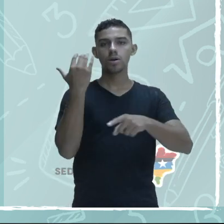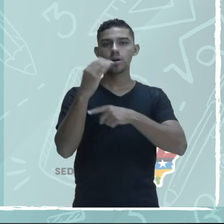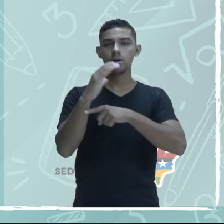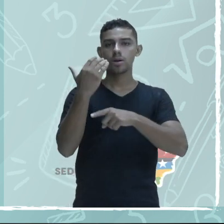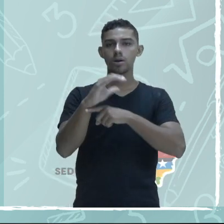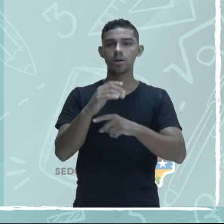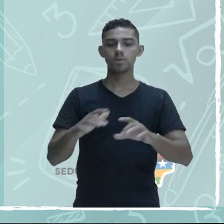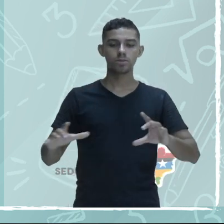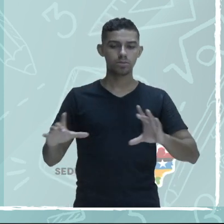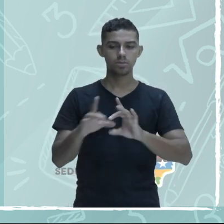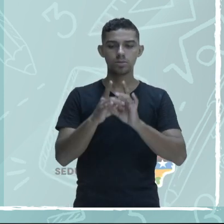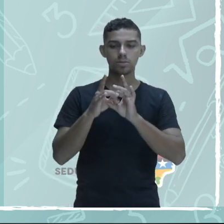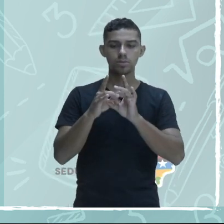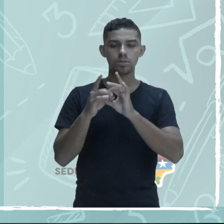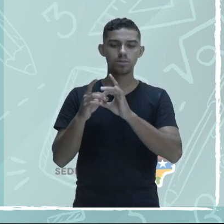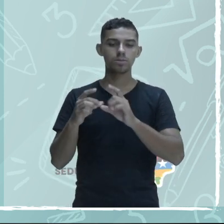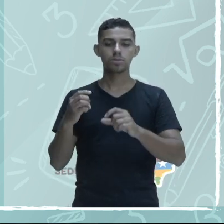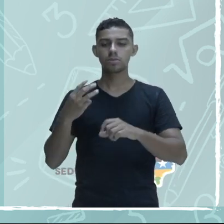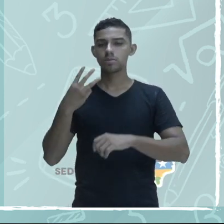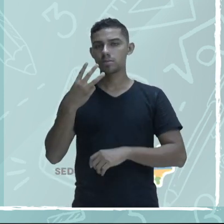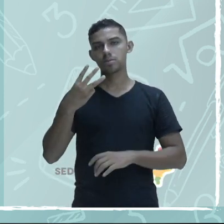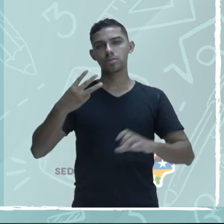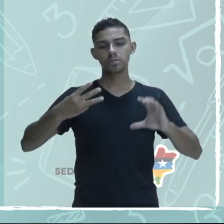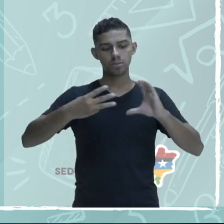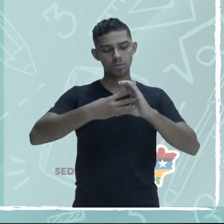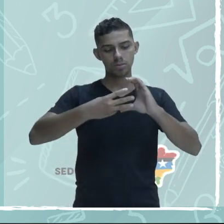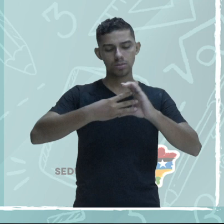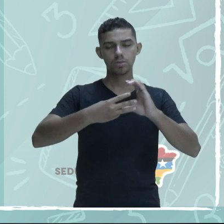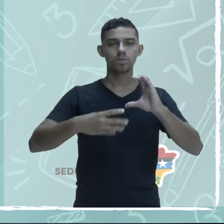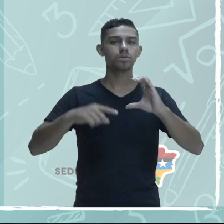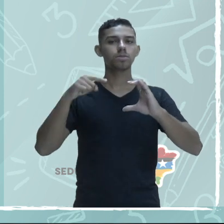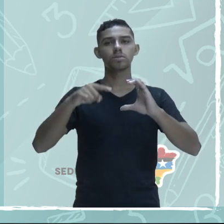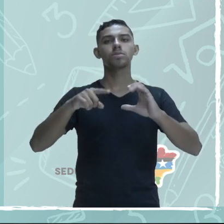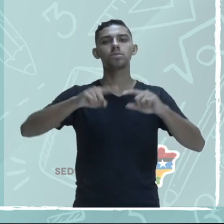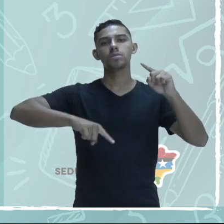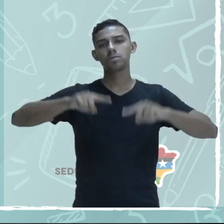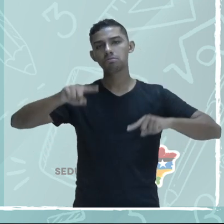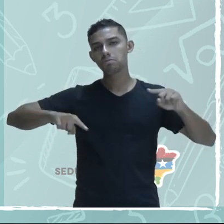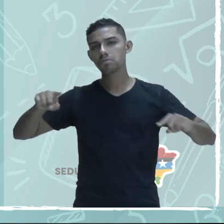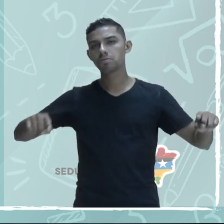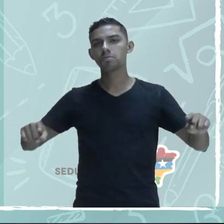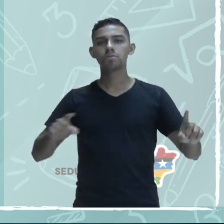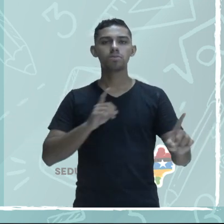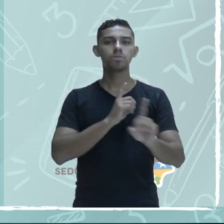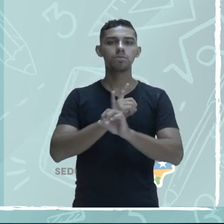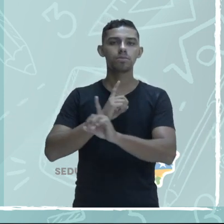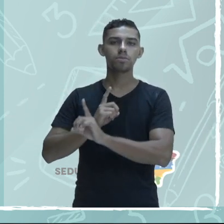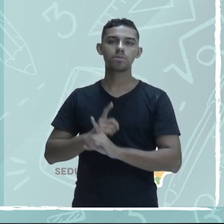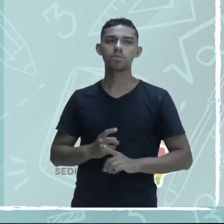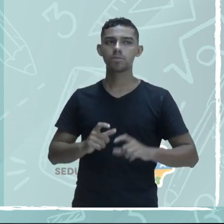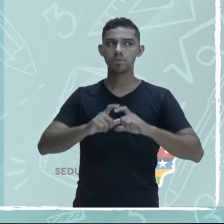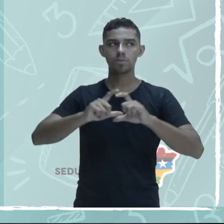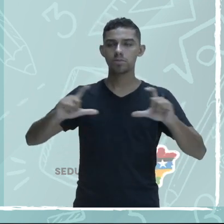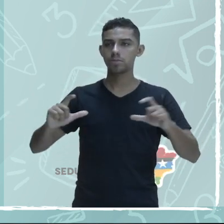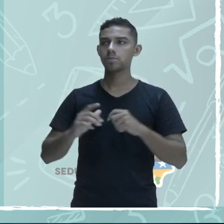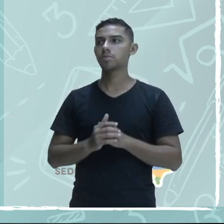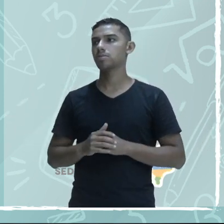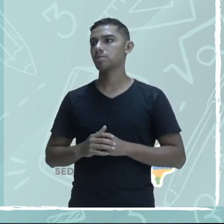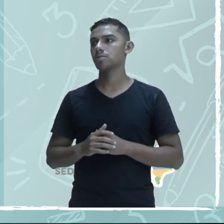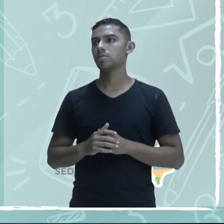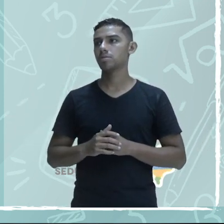ela pode e vai variar na sua localização, na sua posição. Então, eu